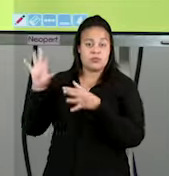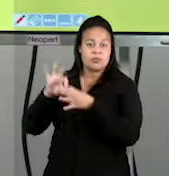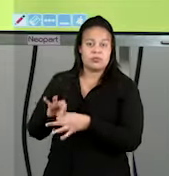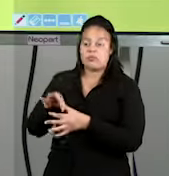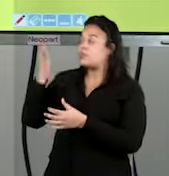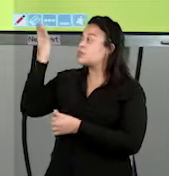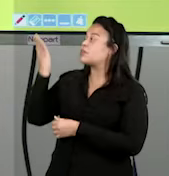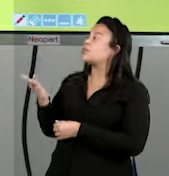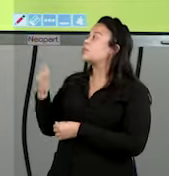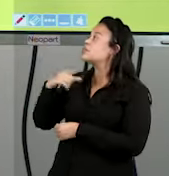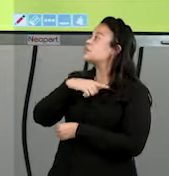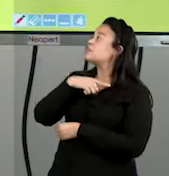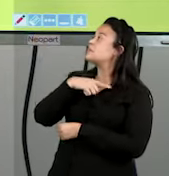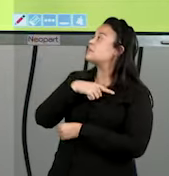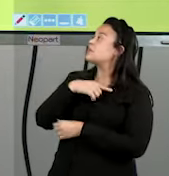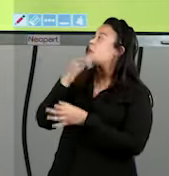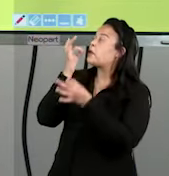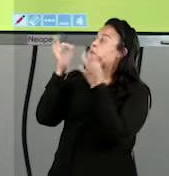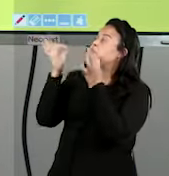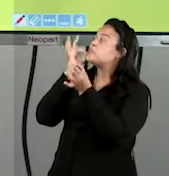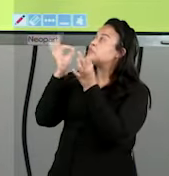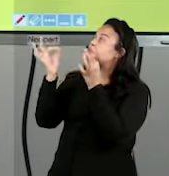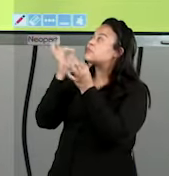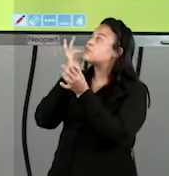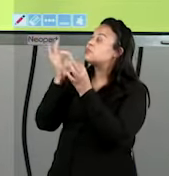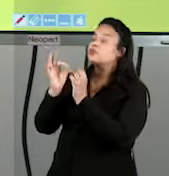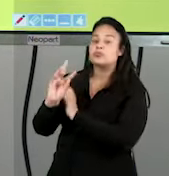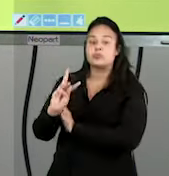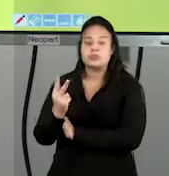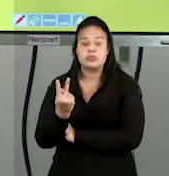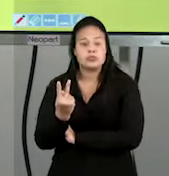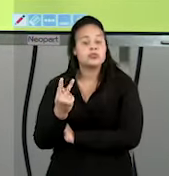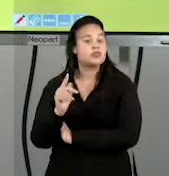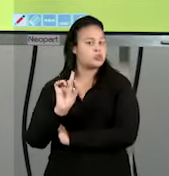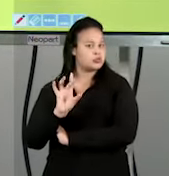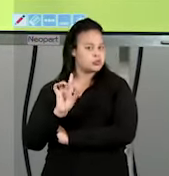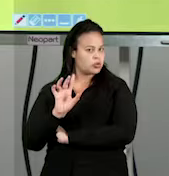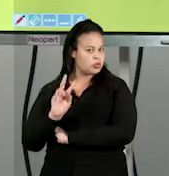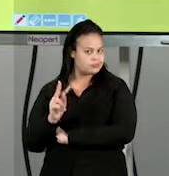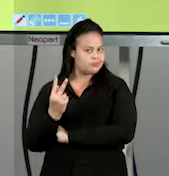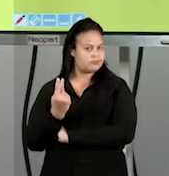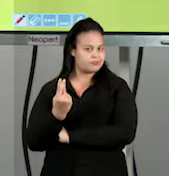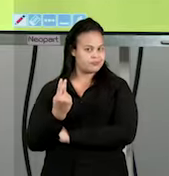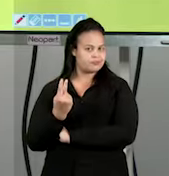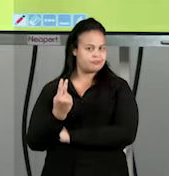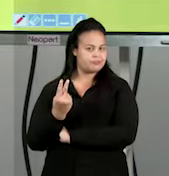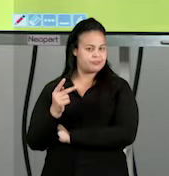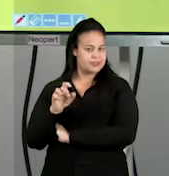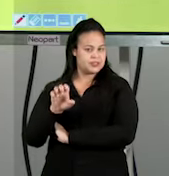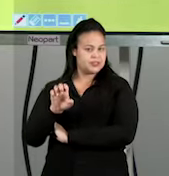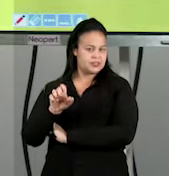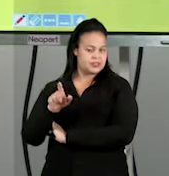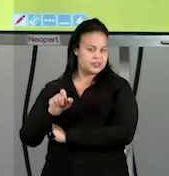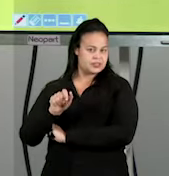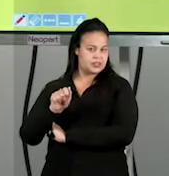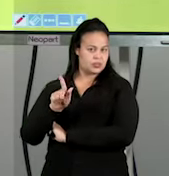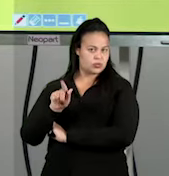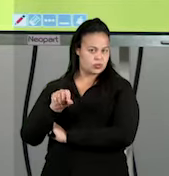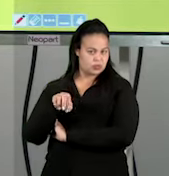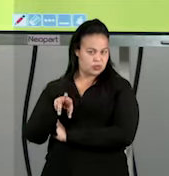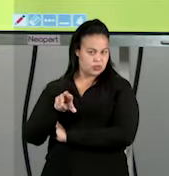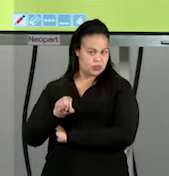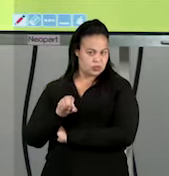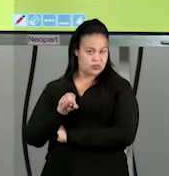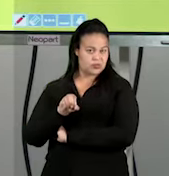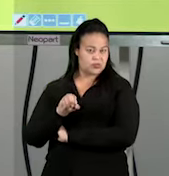eu peguei para vocês observarem só o hexágono. Esse hexágono, eu tenho, por